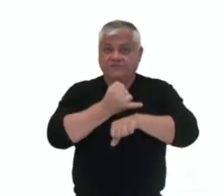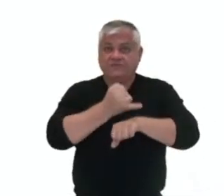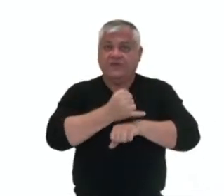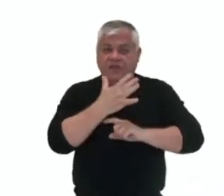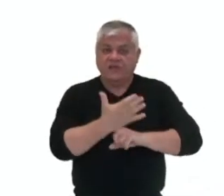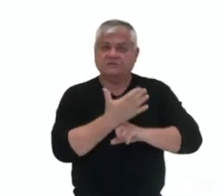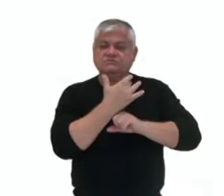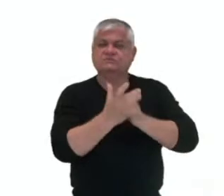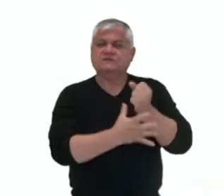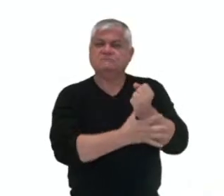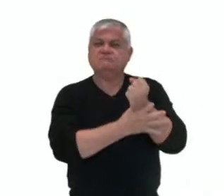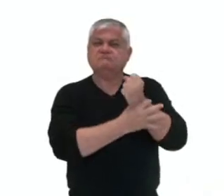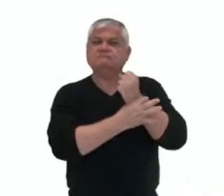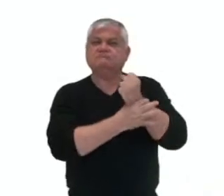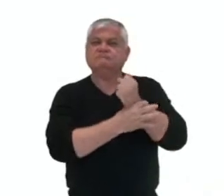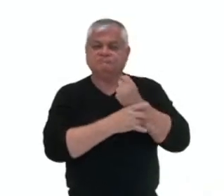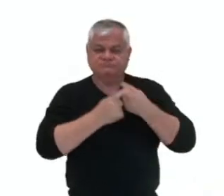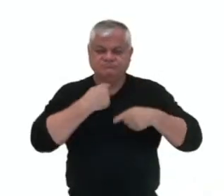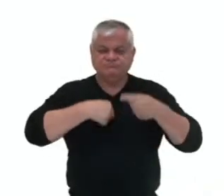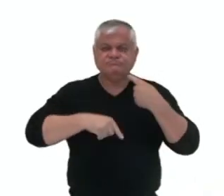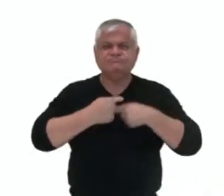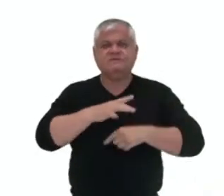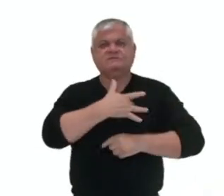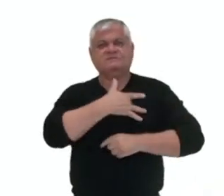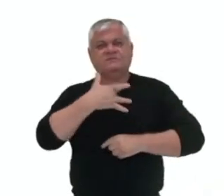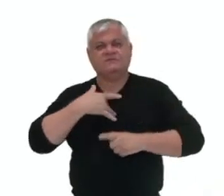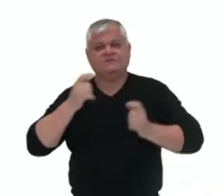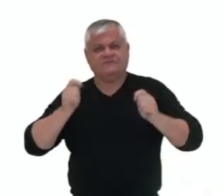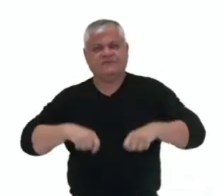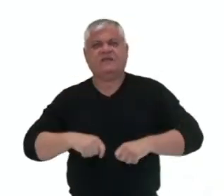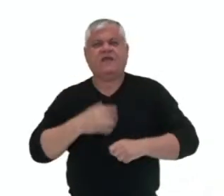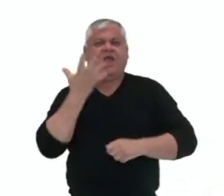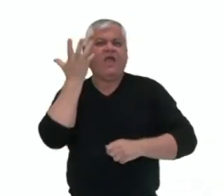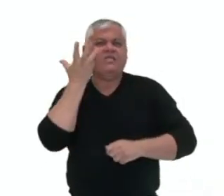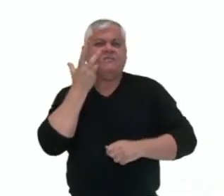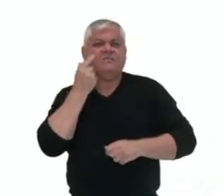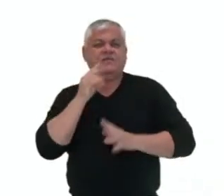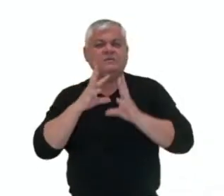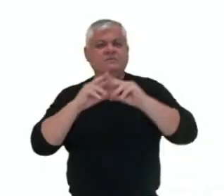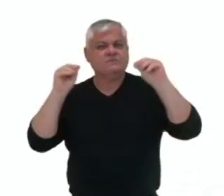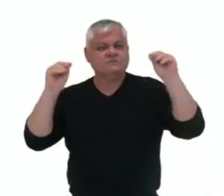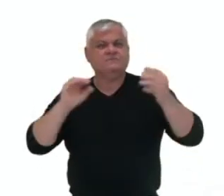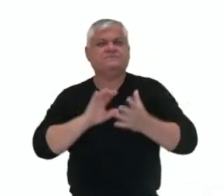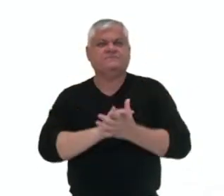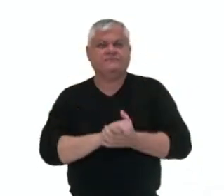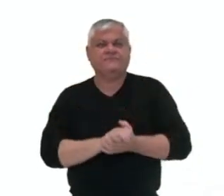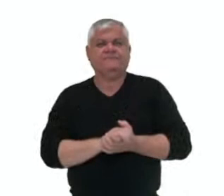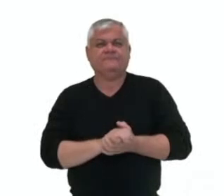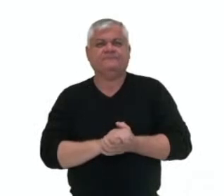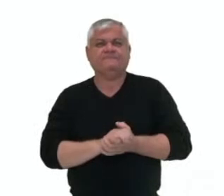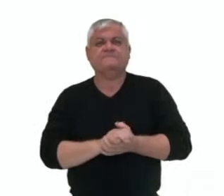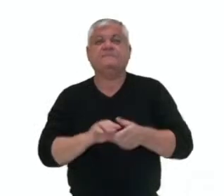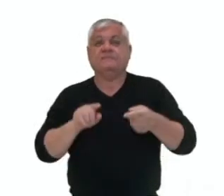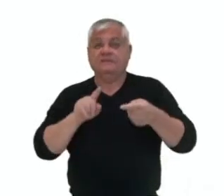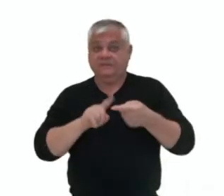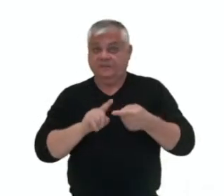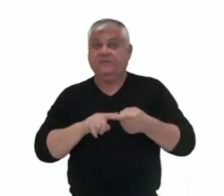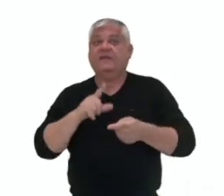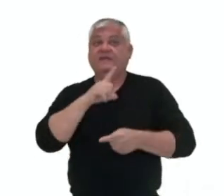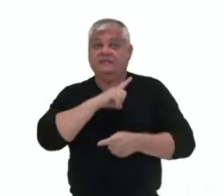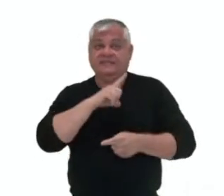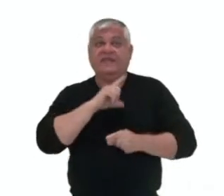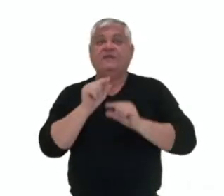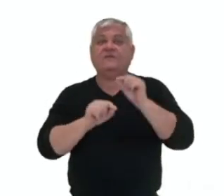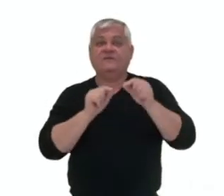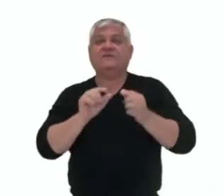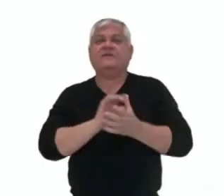consegue equilibrar novamente o número dessas hemoglobinas, né? Anemia perniciosa, né, e de vitamina D,